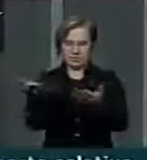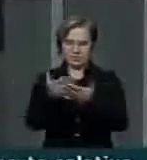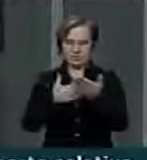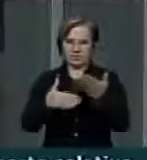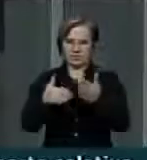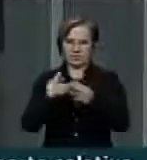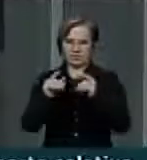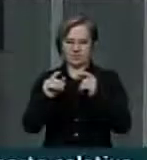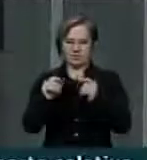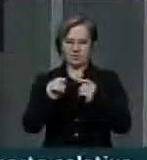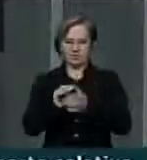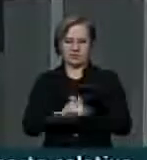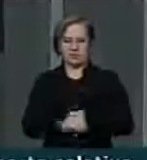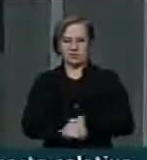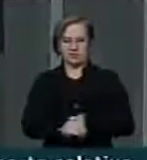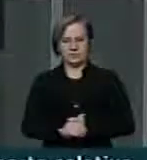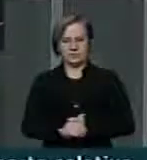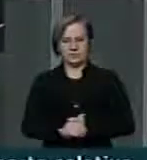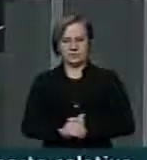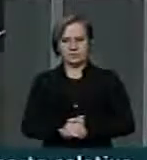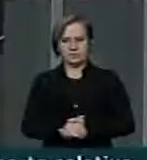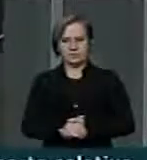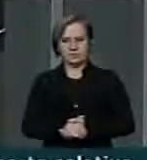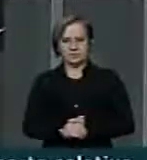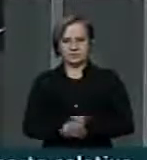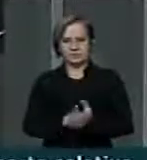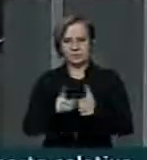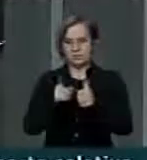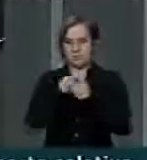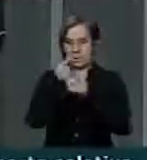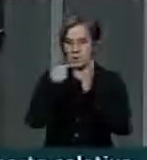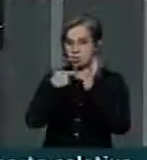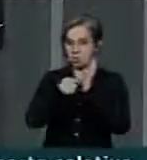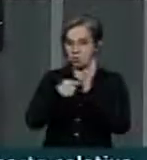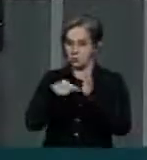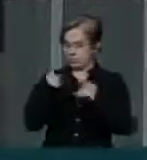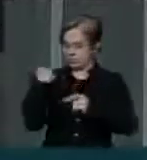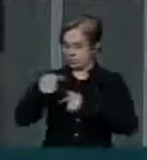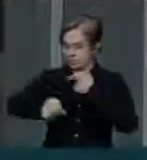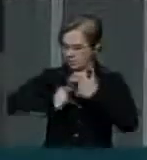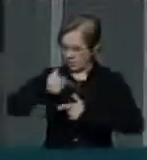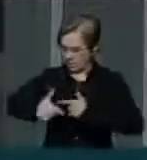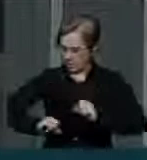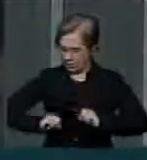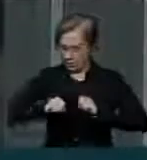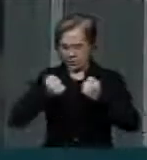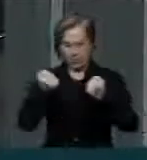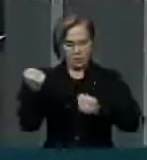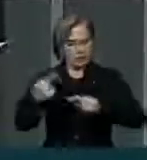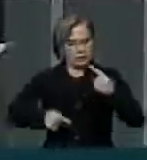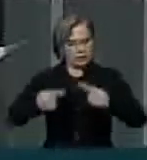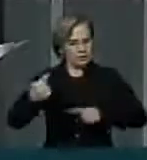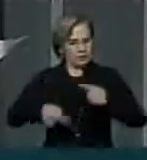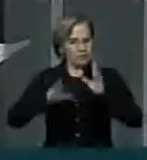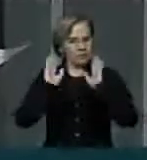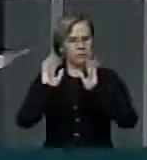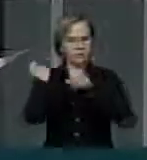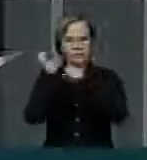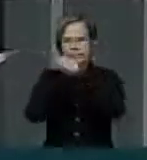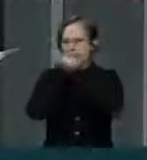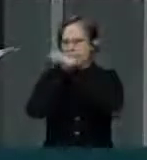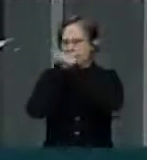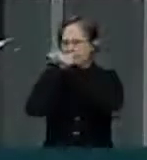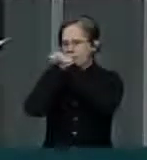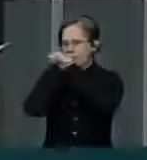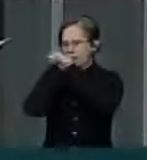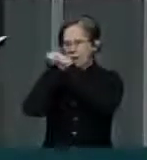o seguinte: o primeiro ponto que nós estamos brigando é de longa data. A